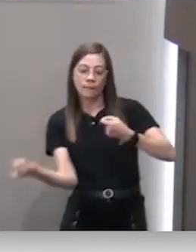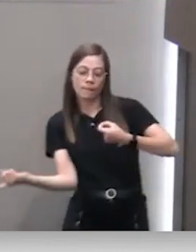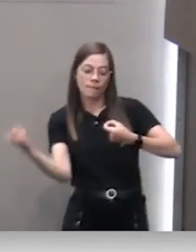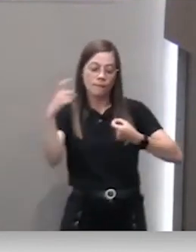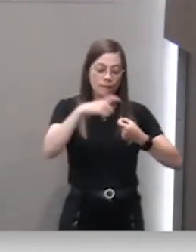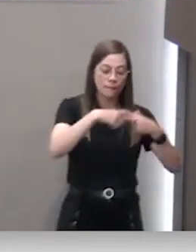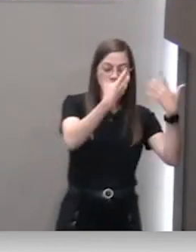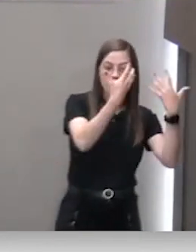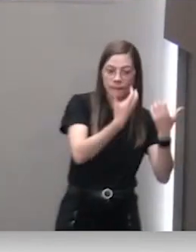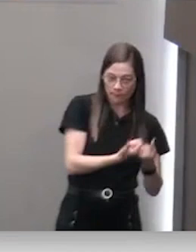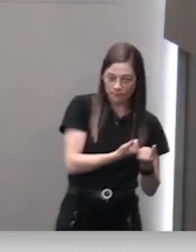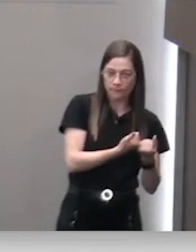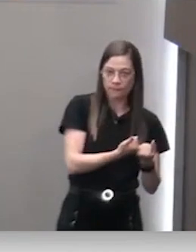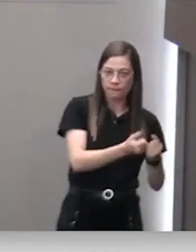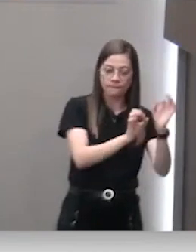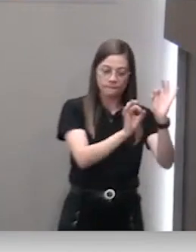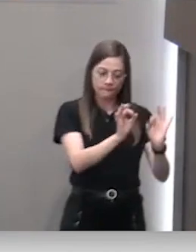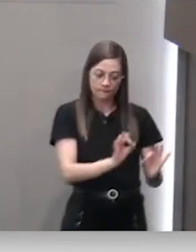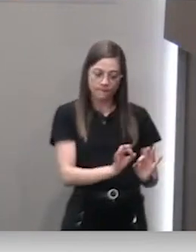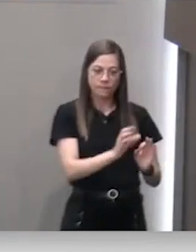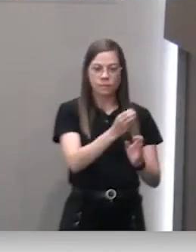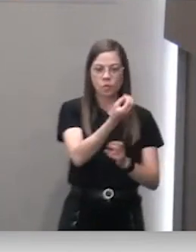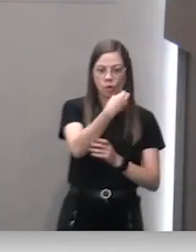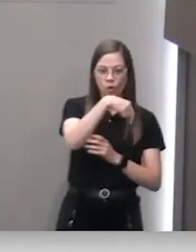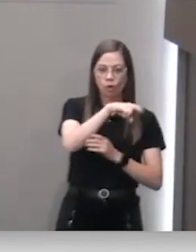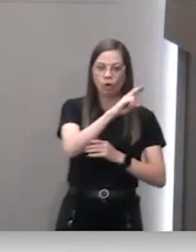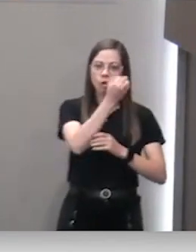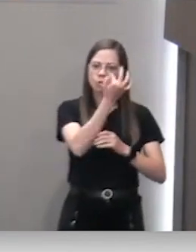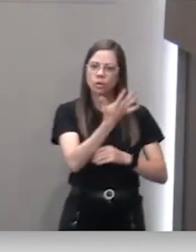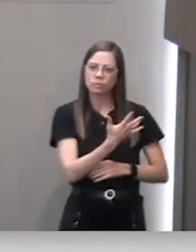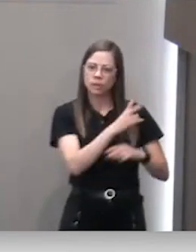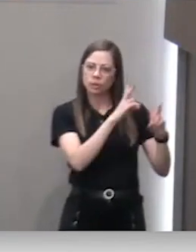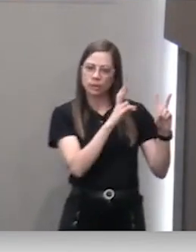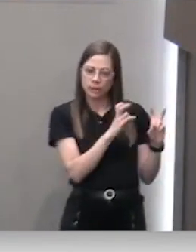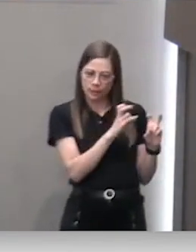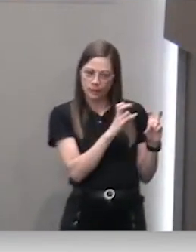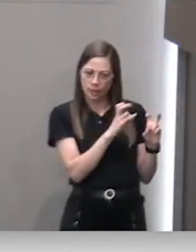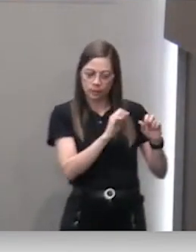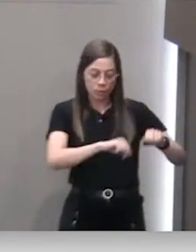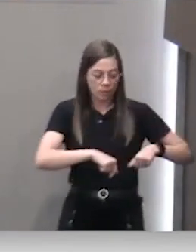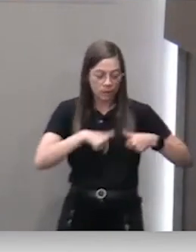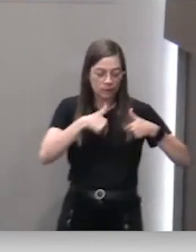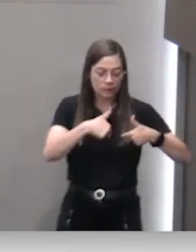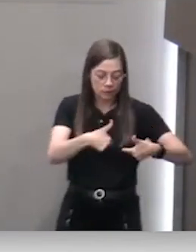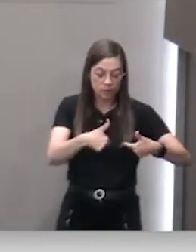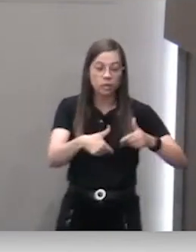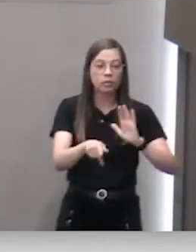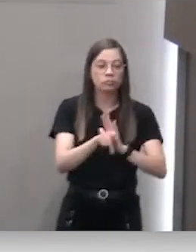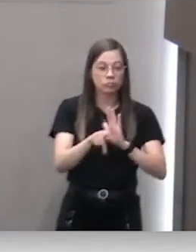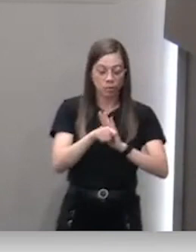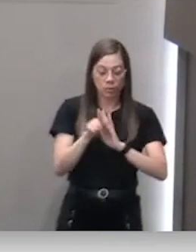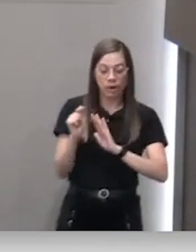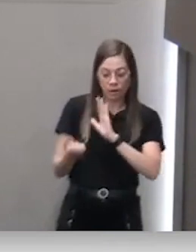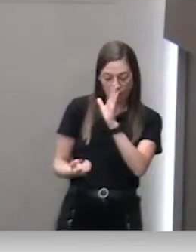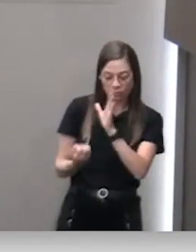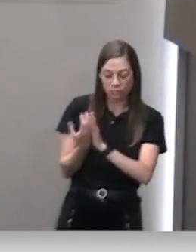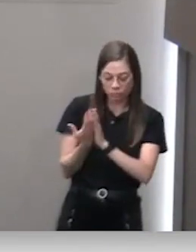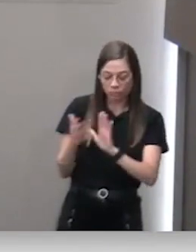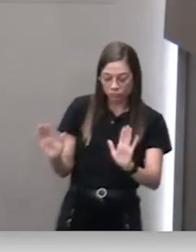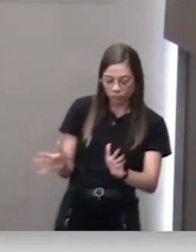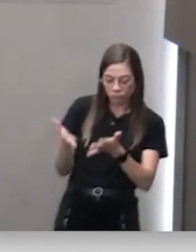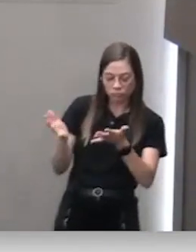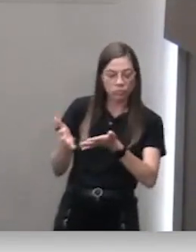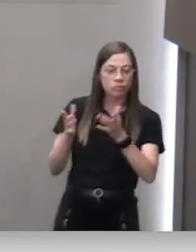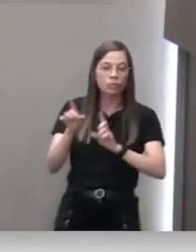assumiu o fundo da ONU que trata desse tema. E numa ação que ela promoveu,